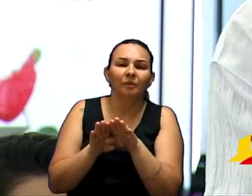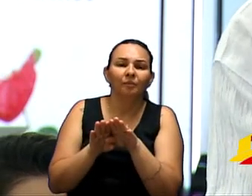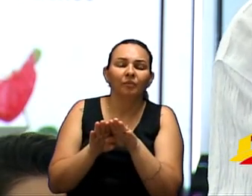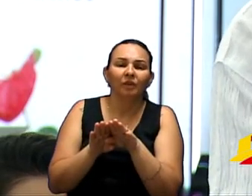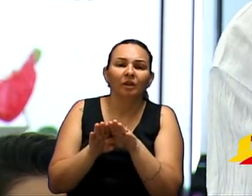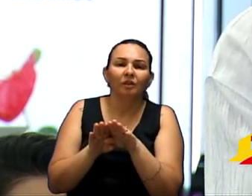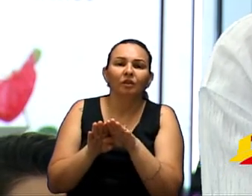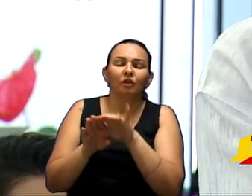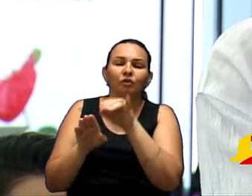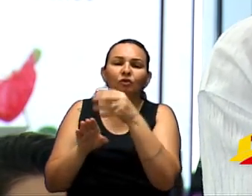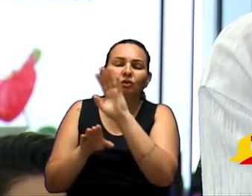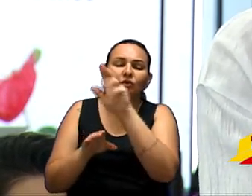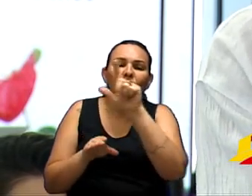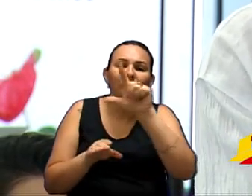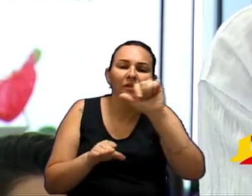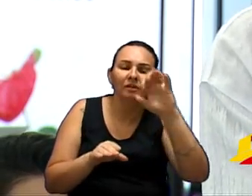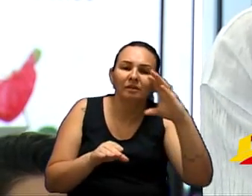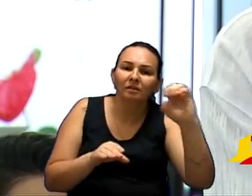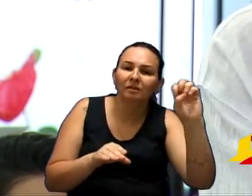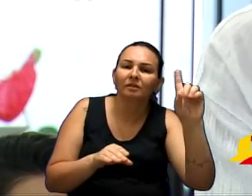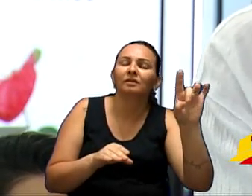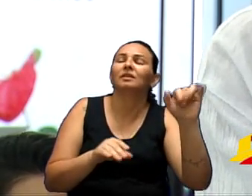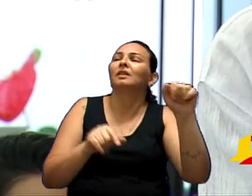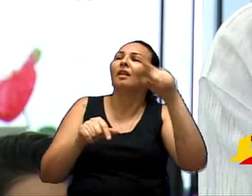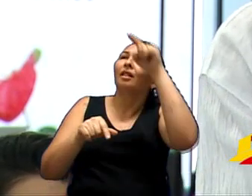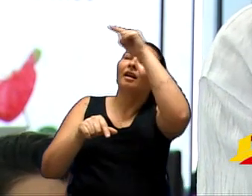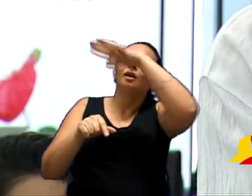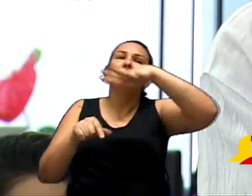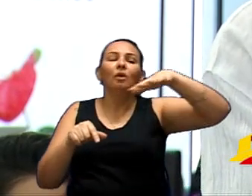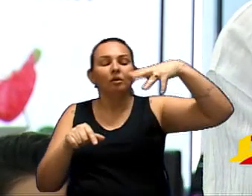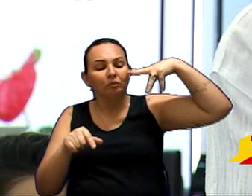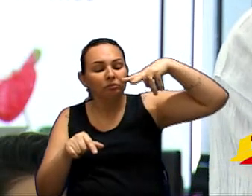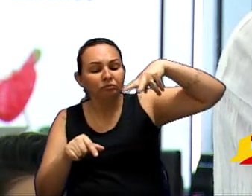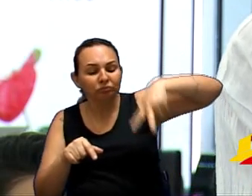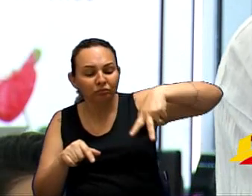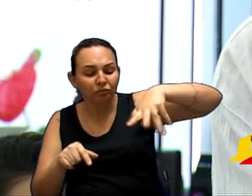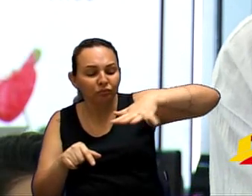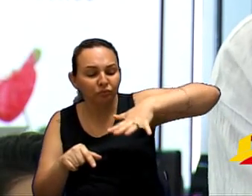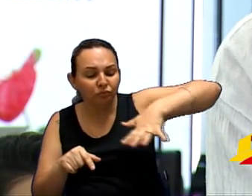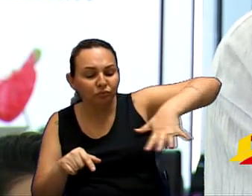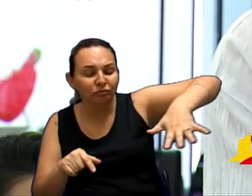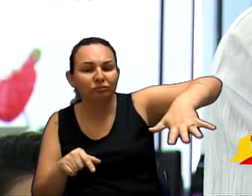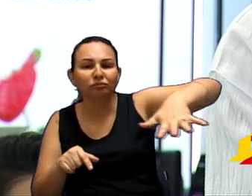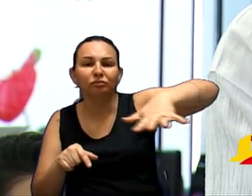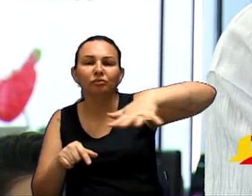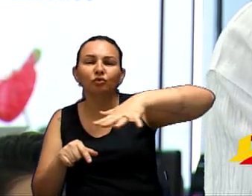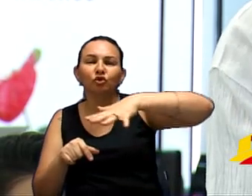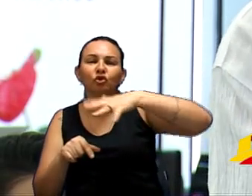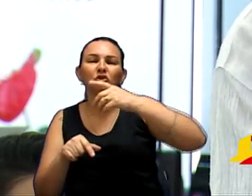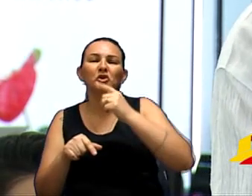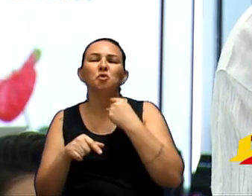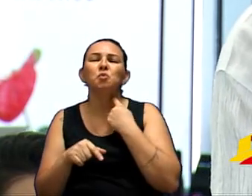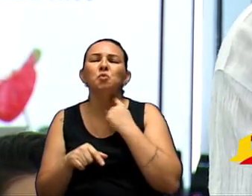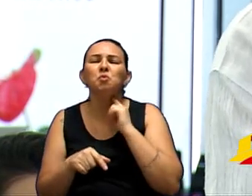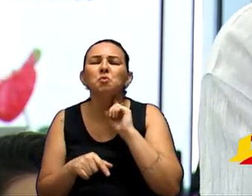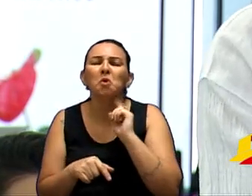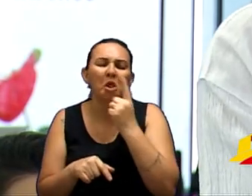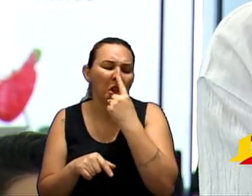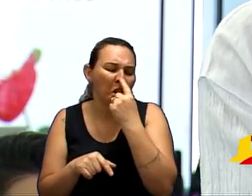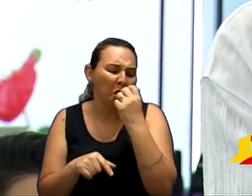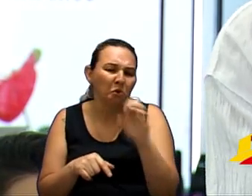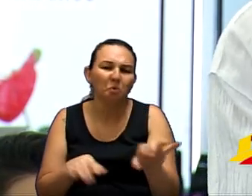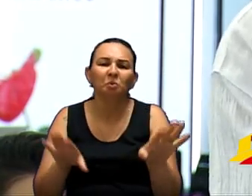jj lacerda que passa a avenida por cima e você olha para baixo o corro por ali se olhe para baixo é cheio de lixo